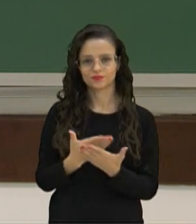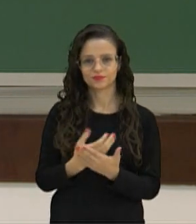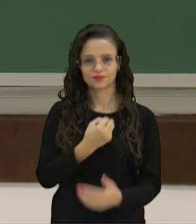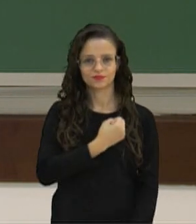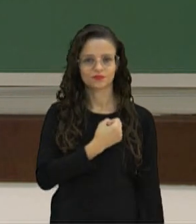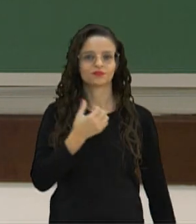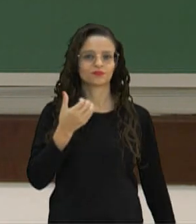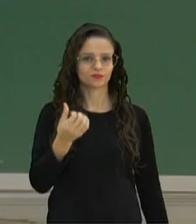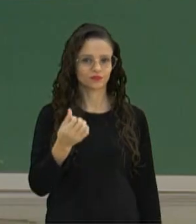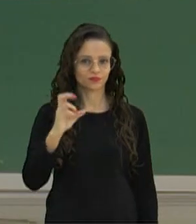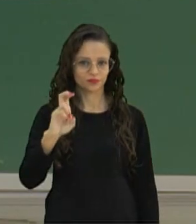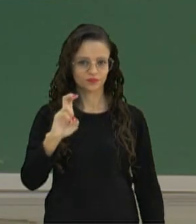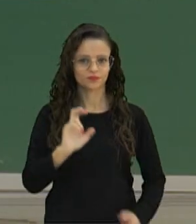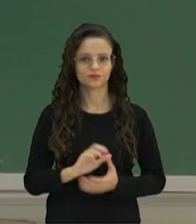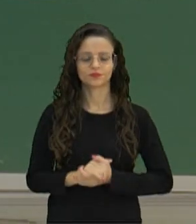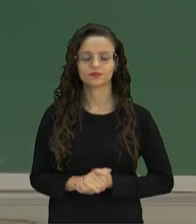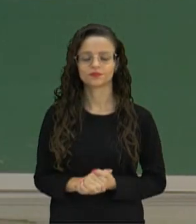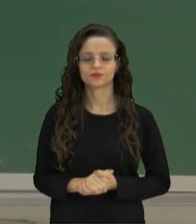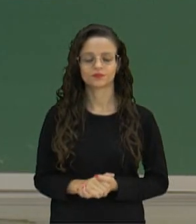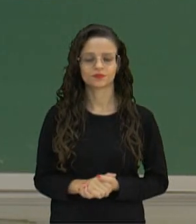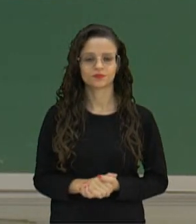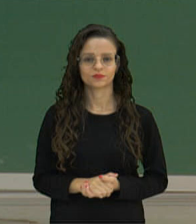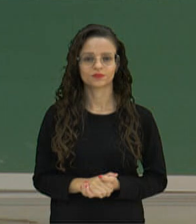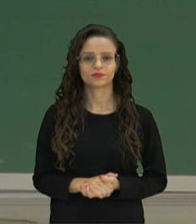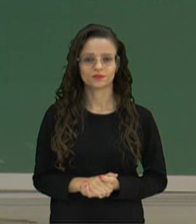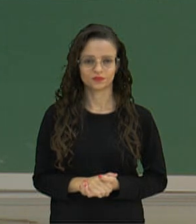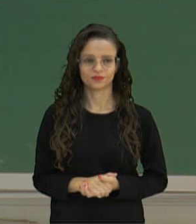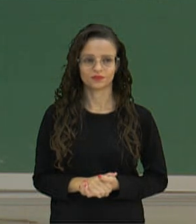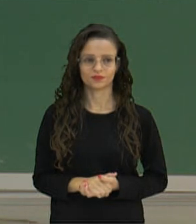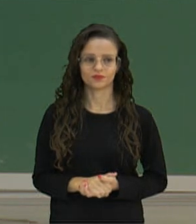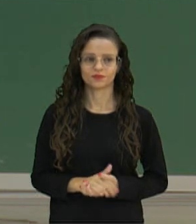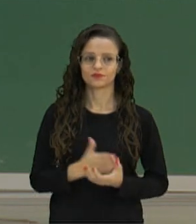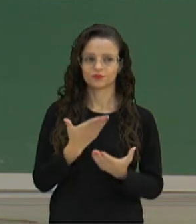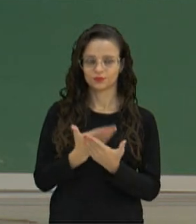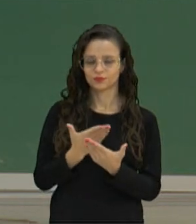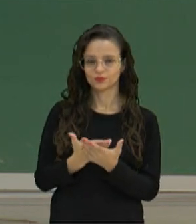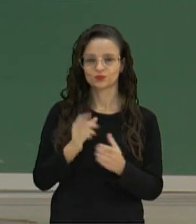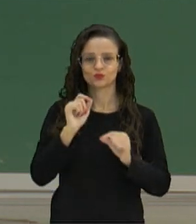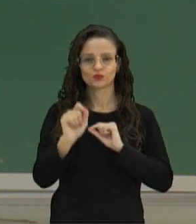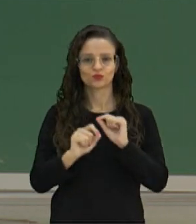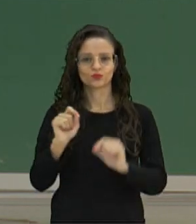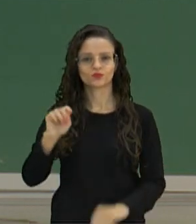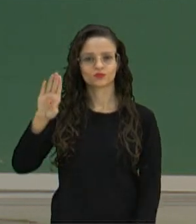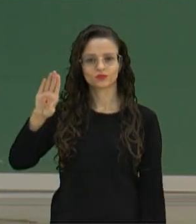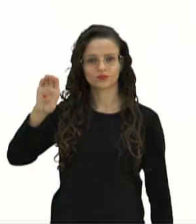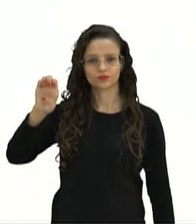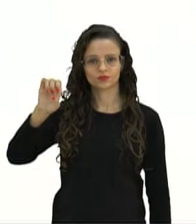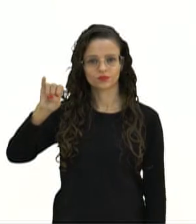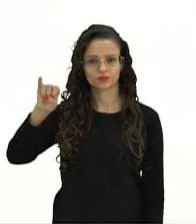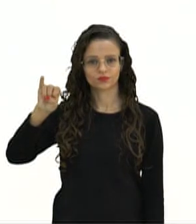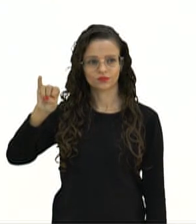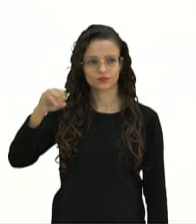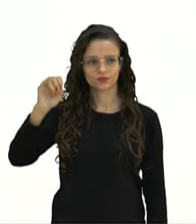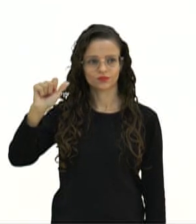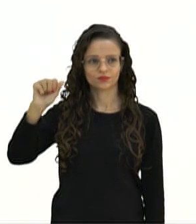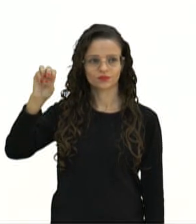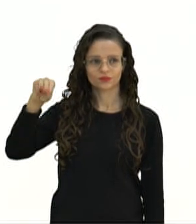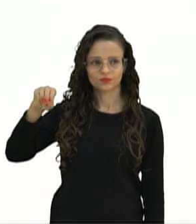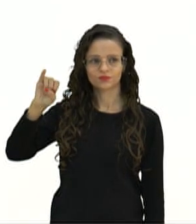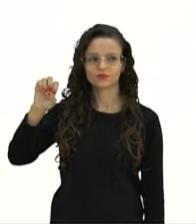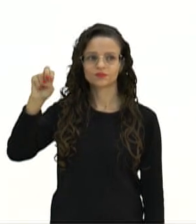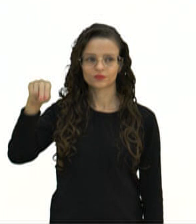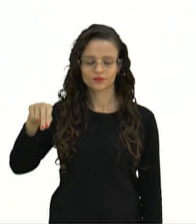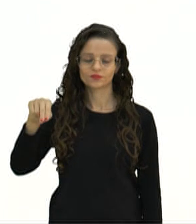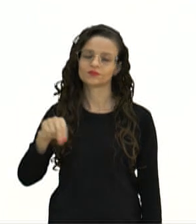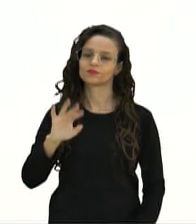número 65. E o nosso estudo de hoje será sobre Benjamin, obra de arte e